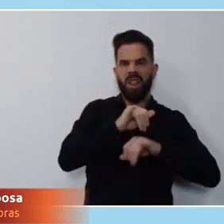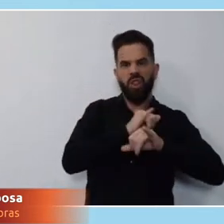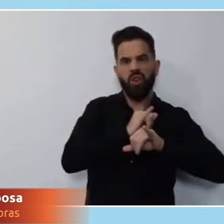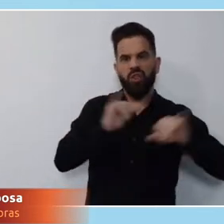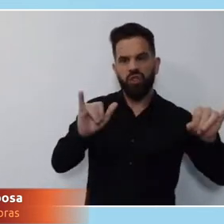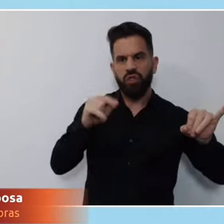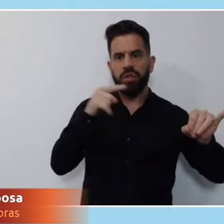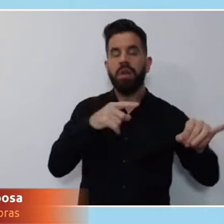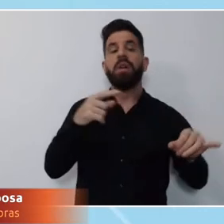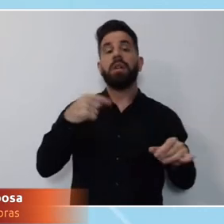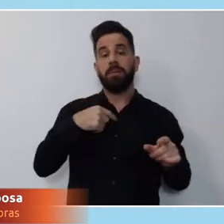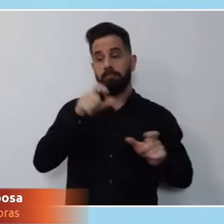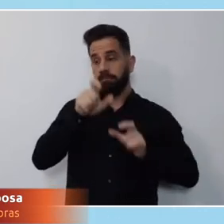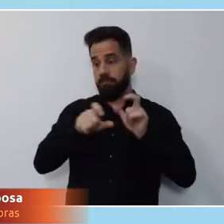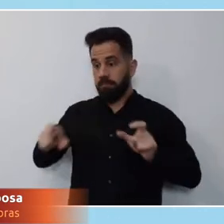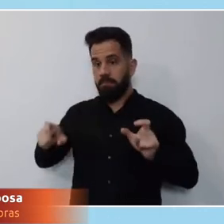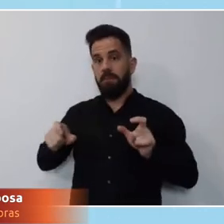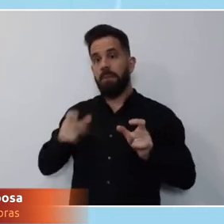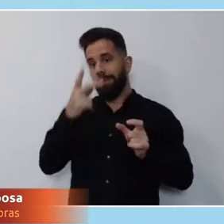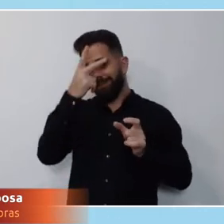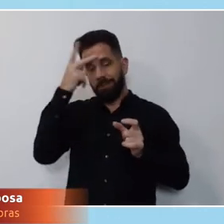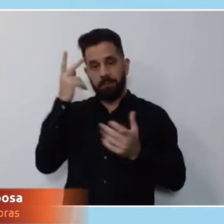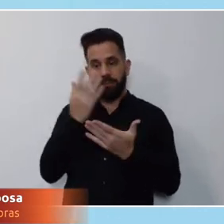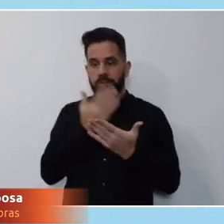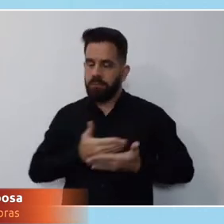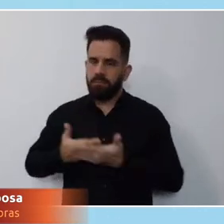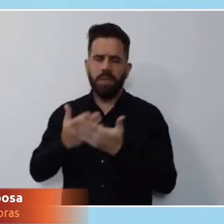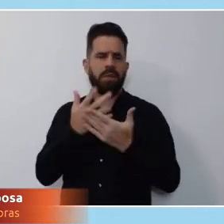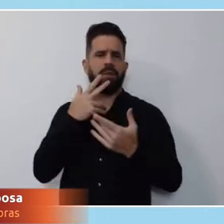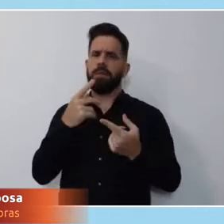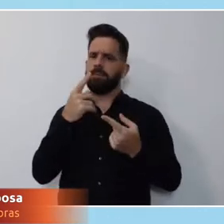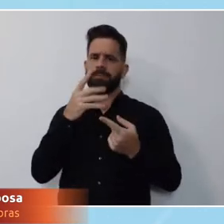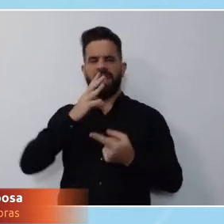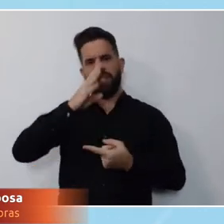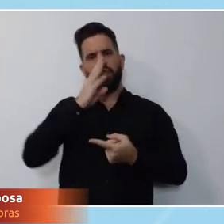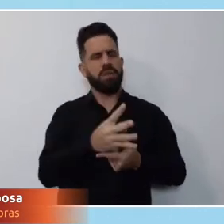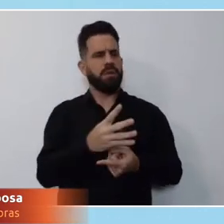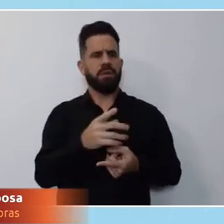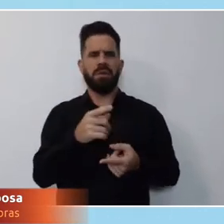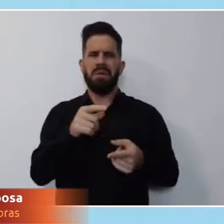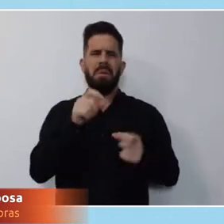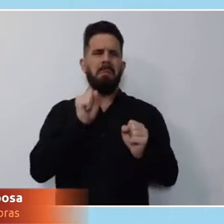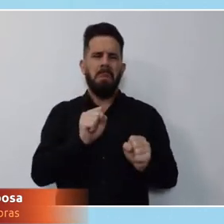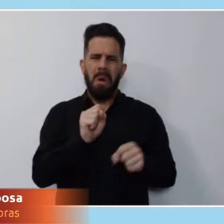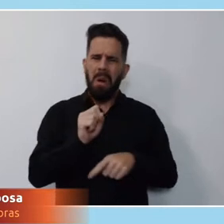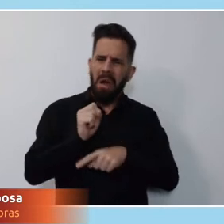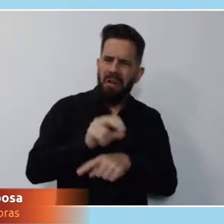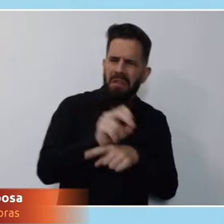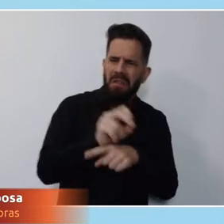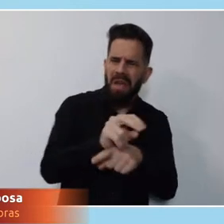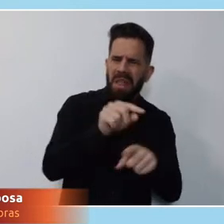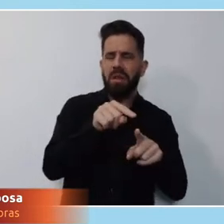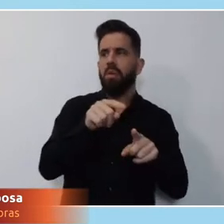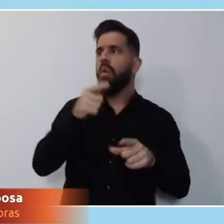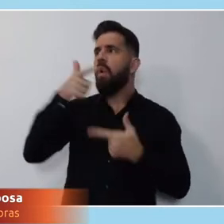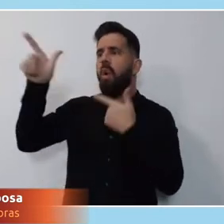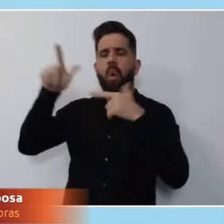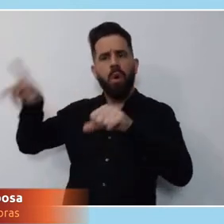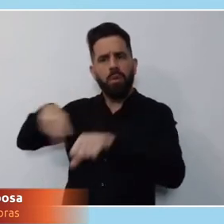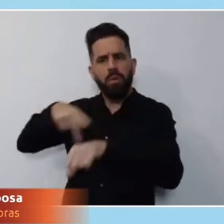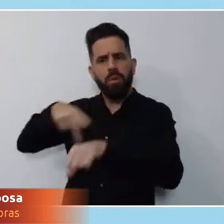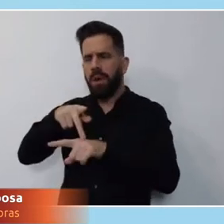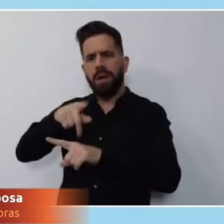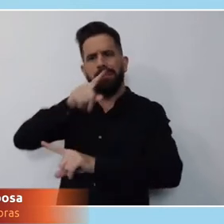perdão, o uso de certos produtos aqui no Brasil, que já são proibidos em outros lugares. Isso é realmente preocupante? Explica para a